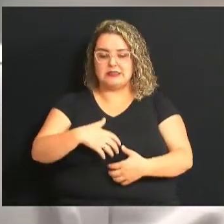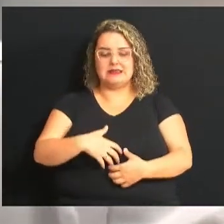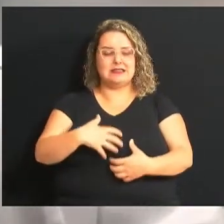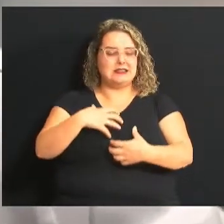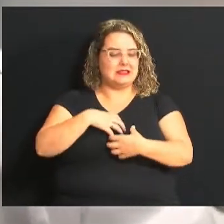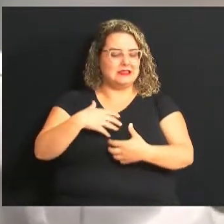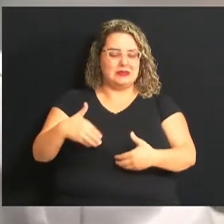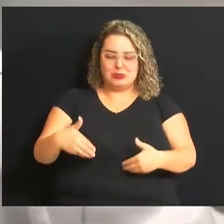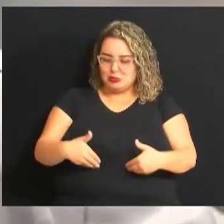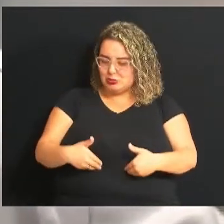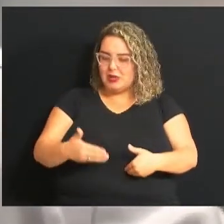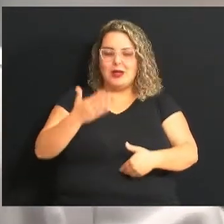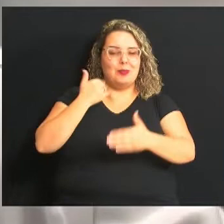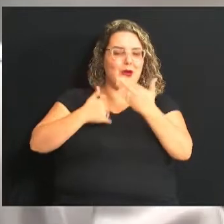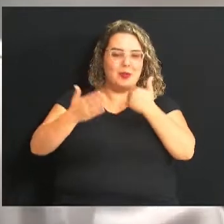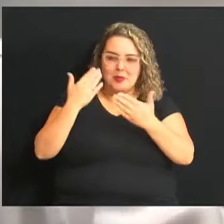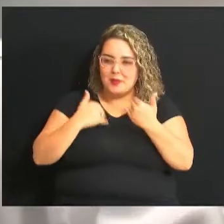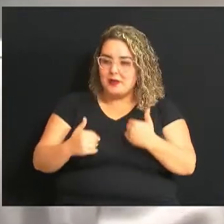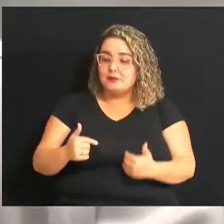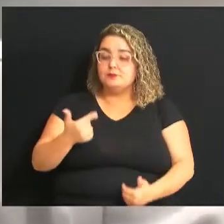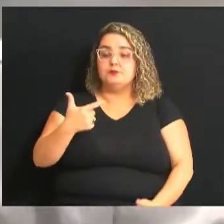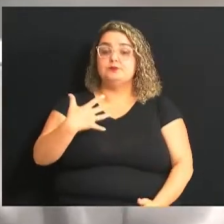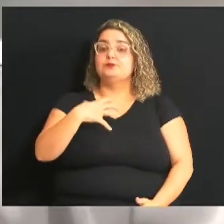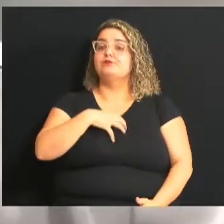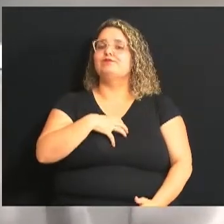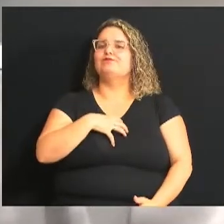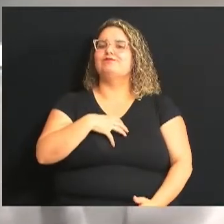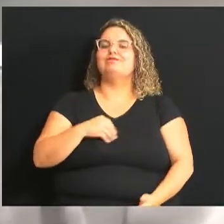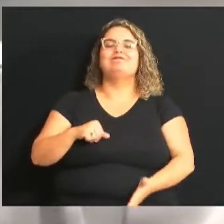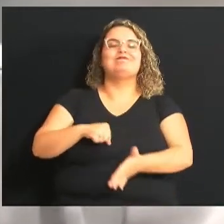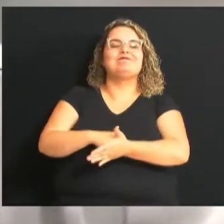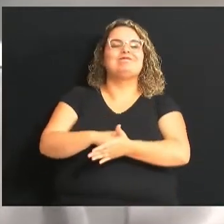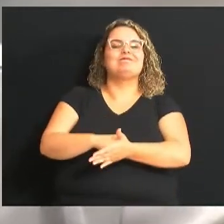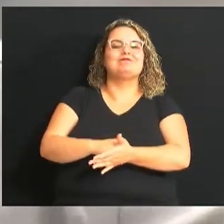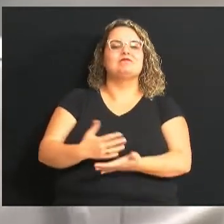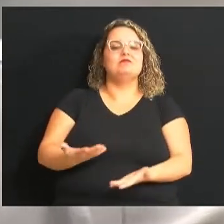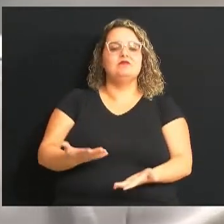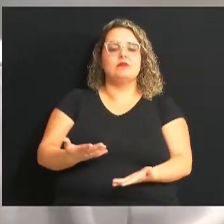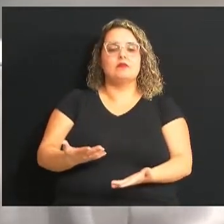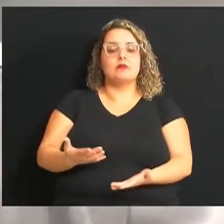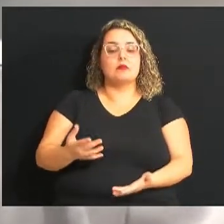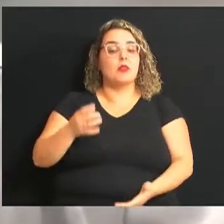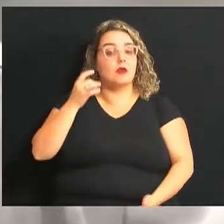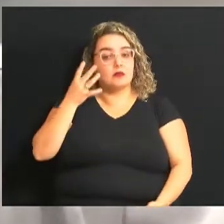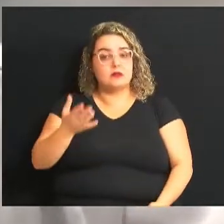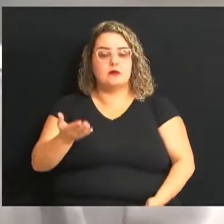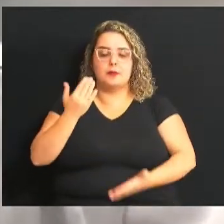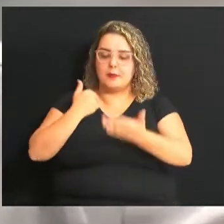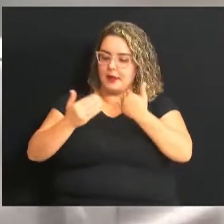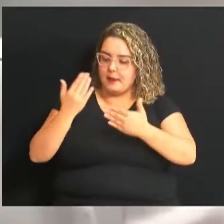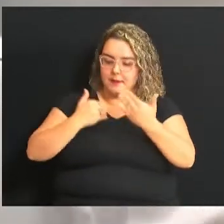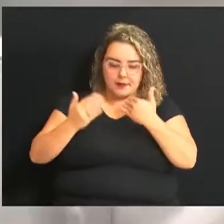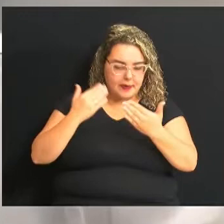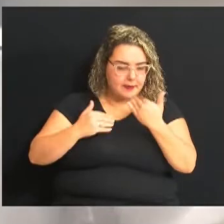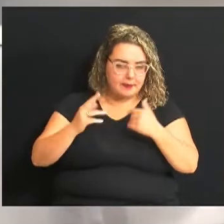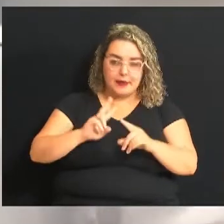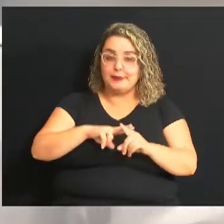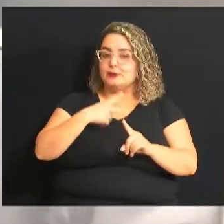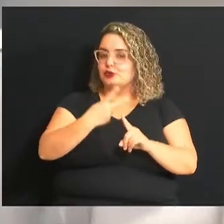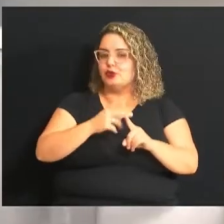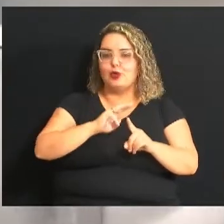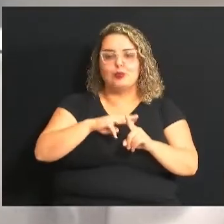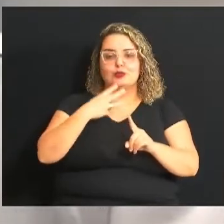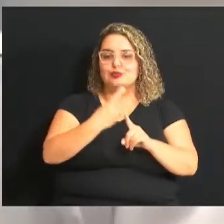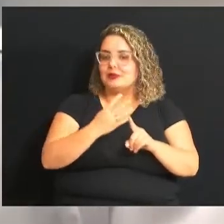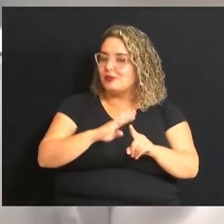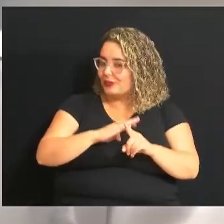novo, ela não vai ter a sensação de saciedade muito fácil, ela vai comer muito mais do que ela precisa. Então,